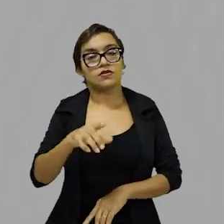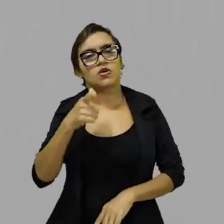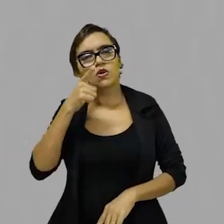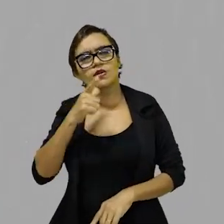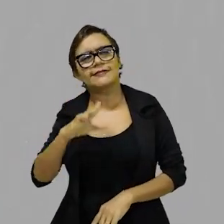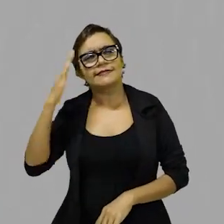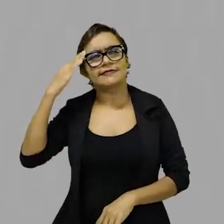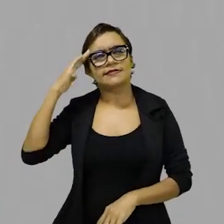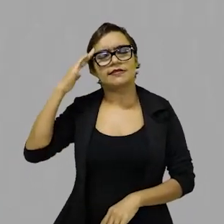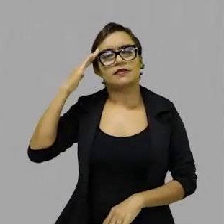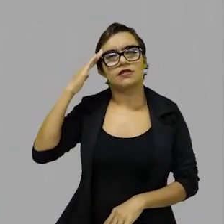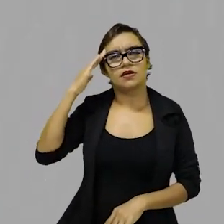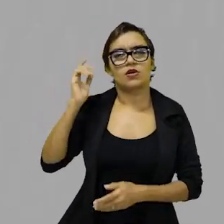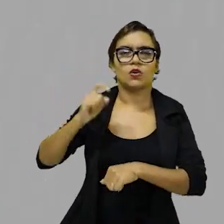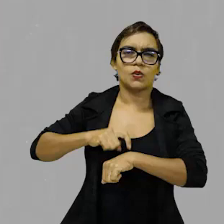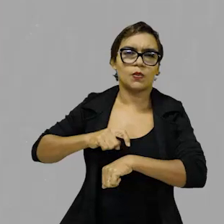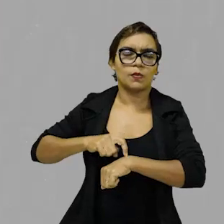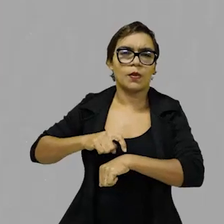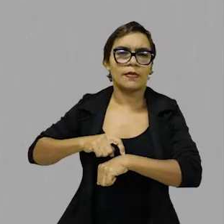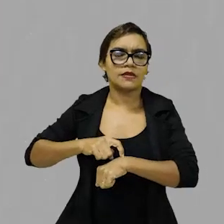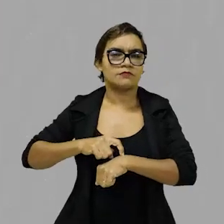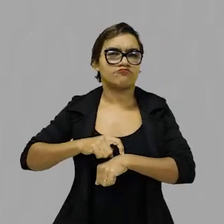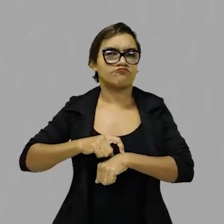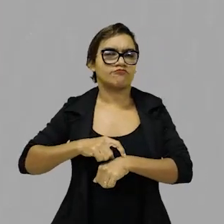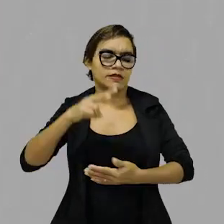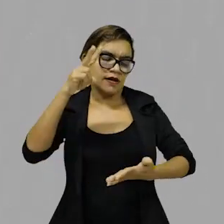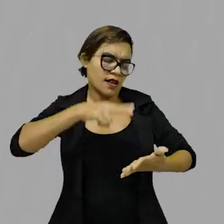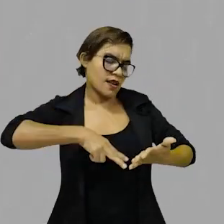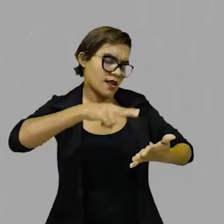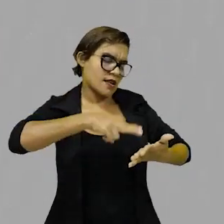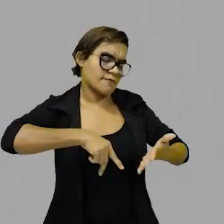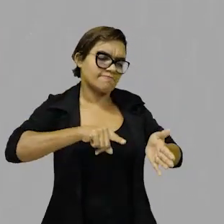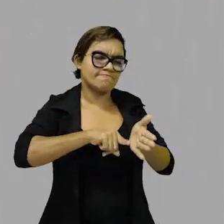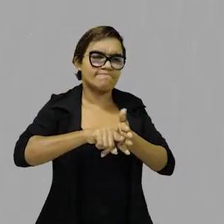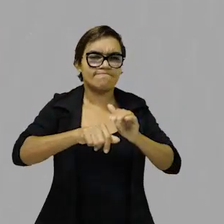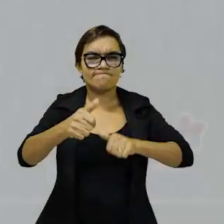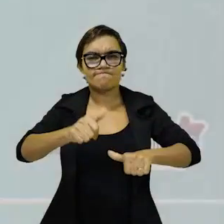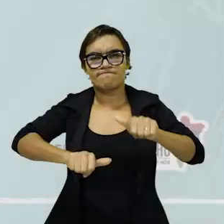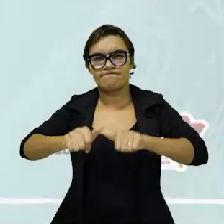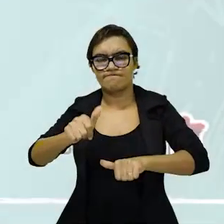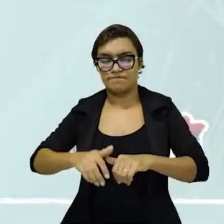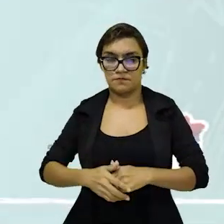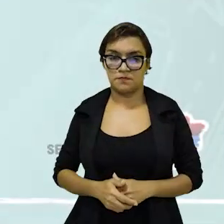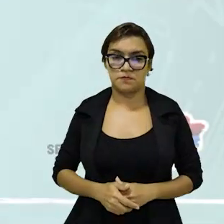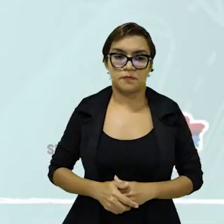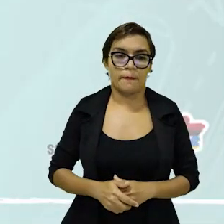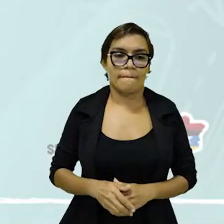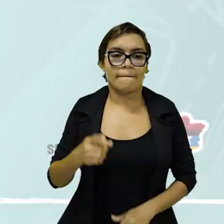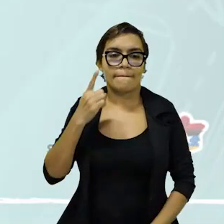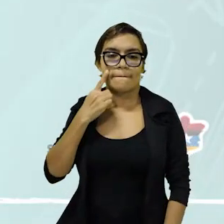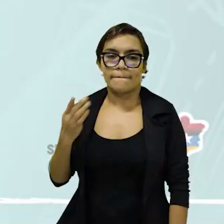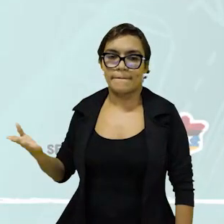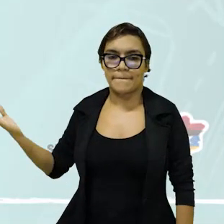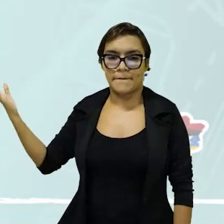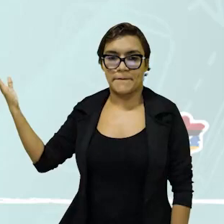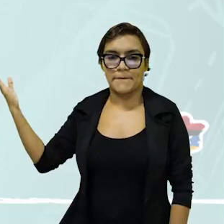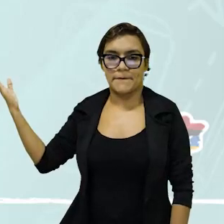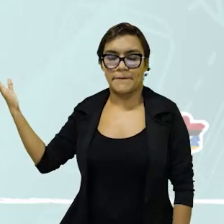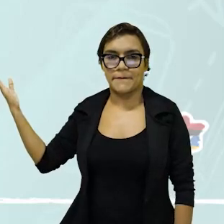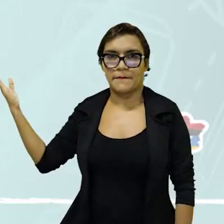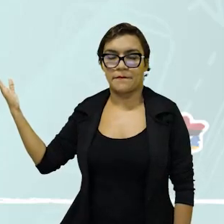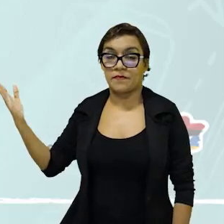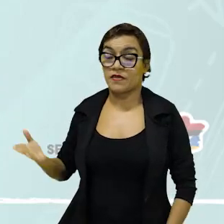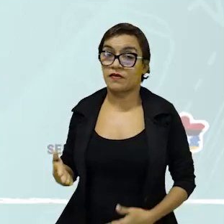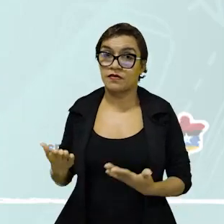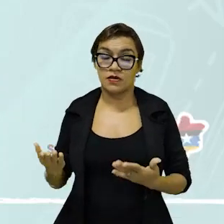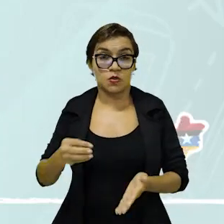consegue entender quando você começa a fazer essa leitura da obra em si. Né? Amedeo Modigliani. Meninos,